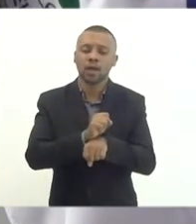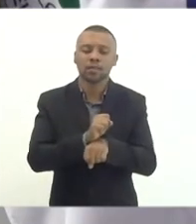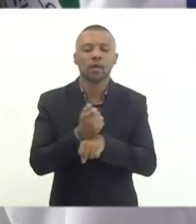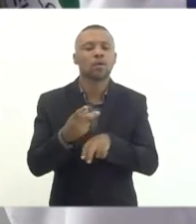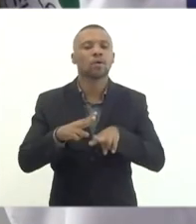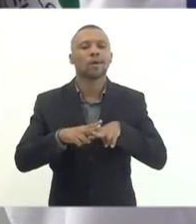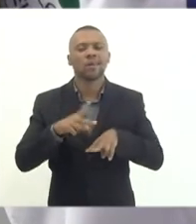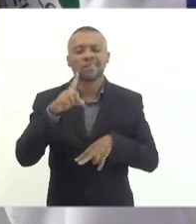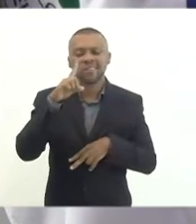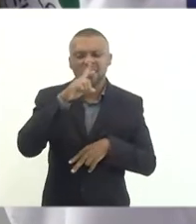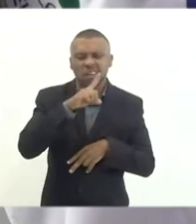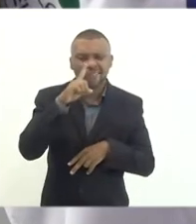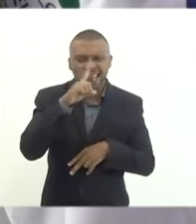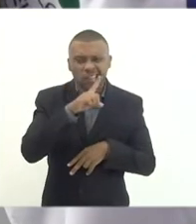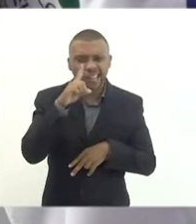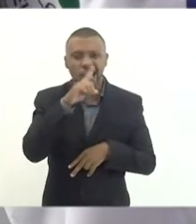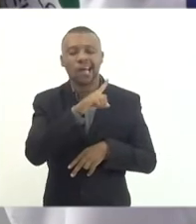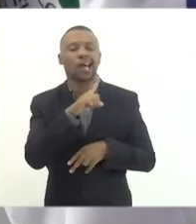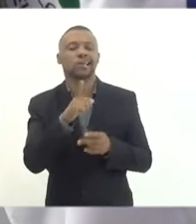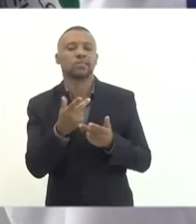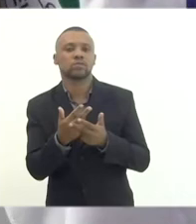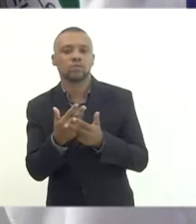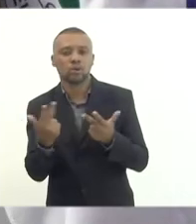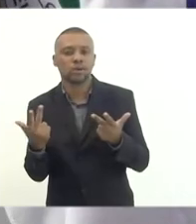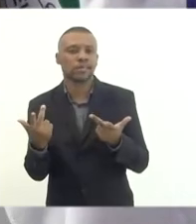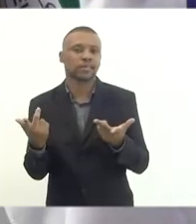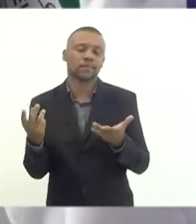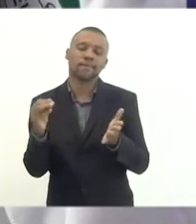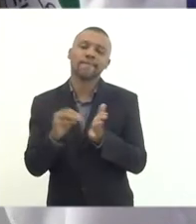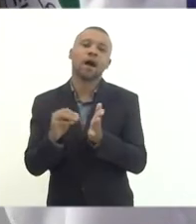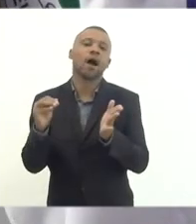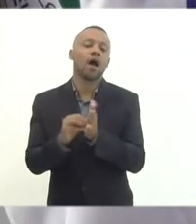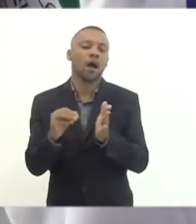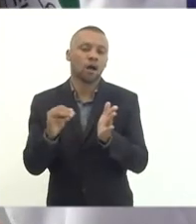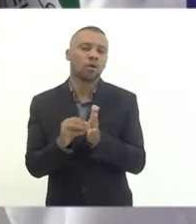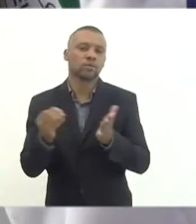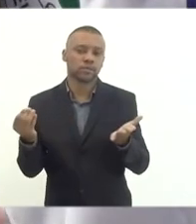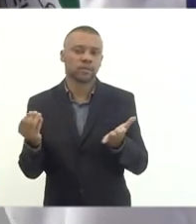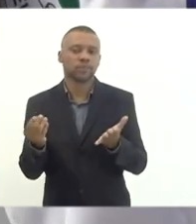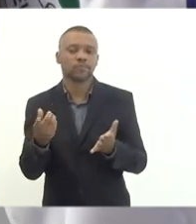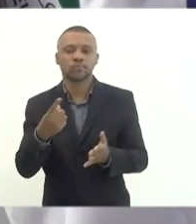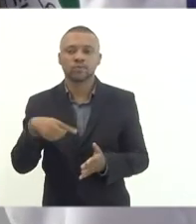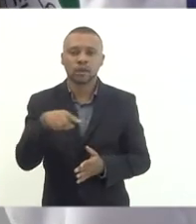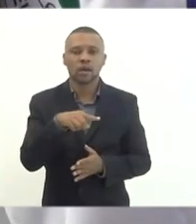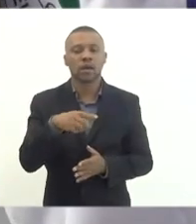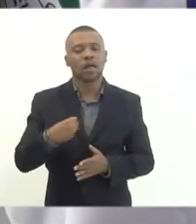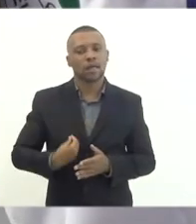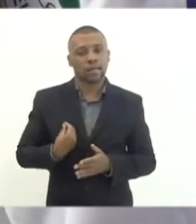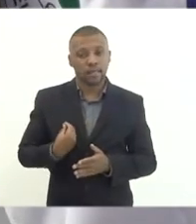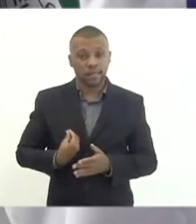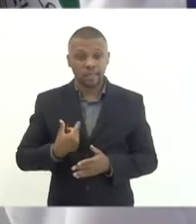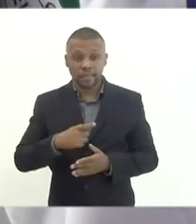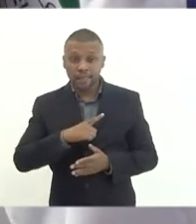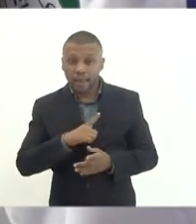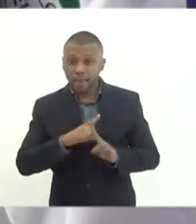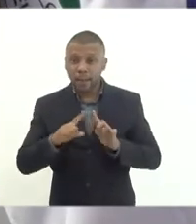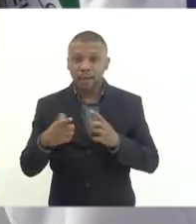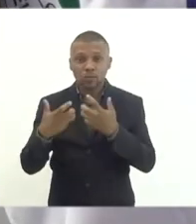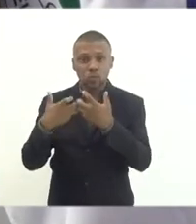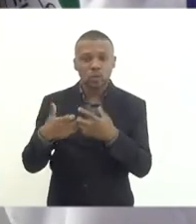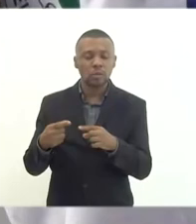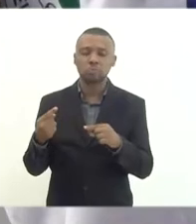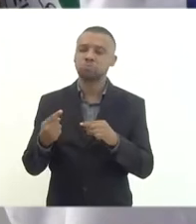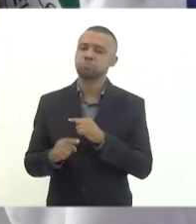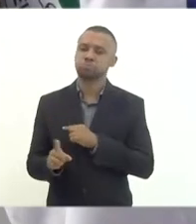defasagem é estão eles estão inoperantes e todos estão ali dizem que tem mas não funciona mas não